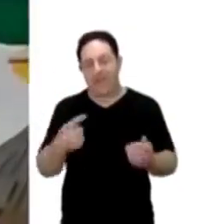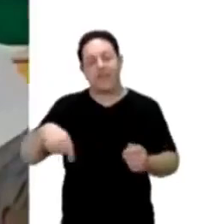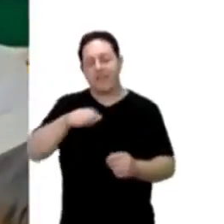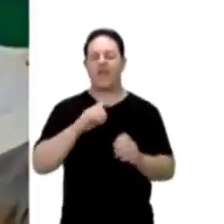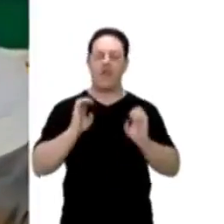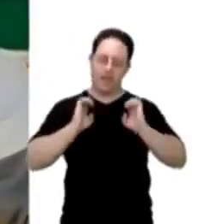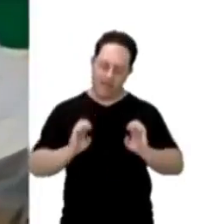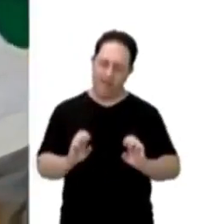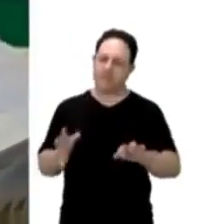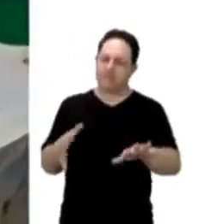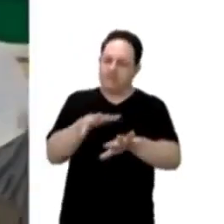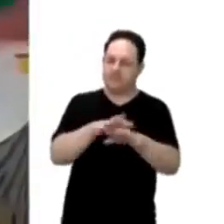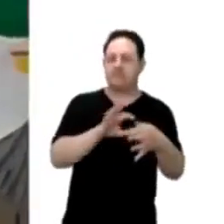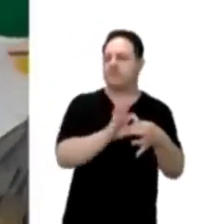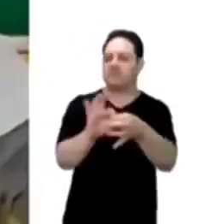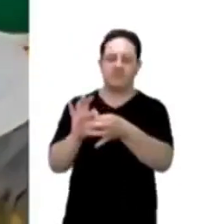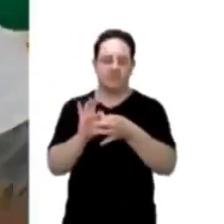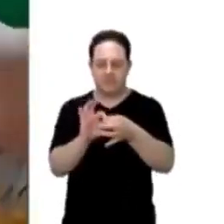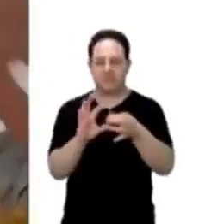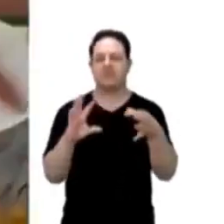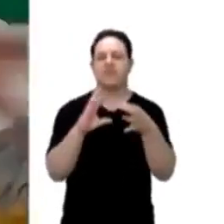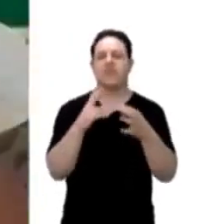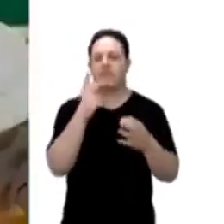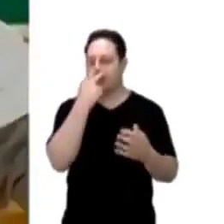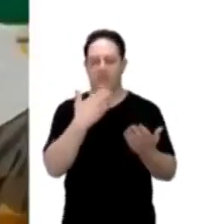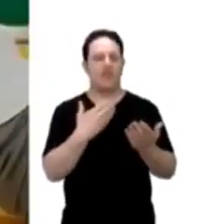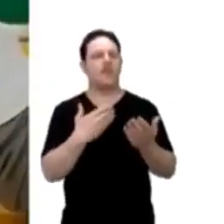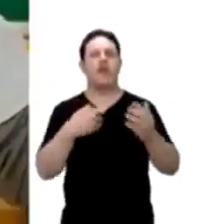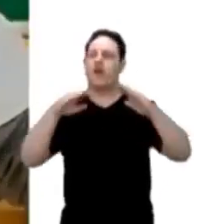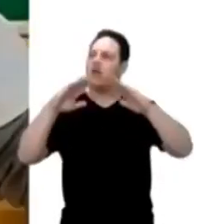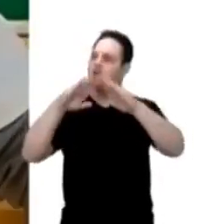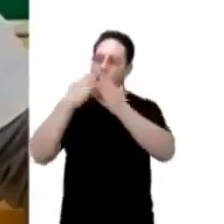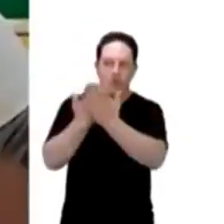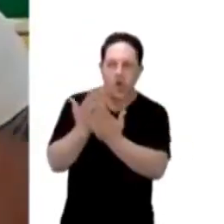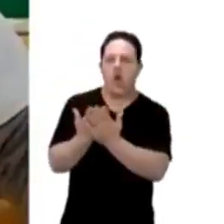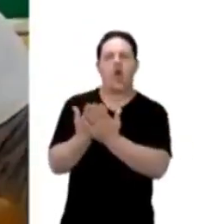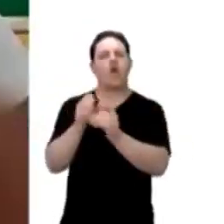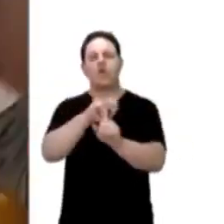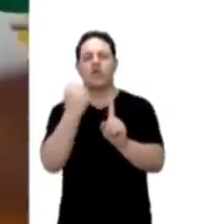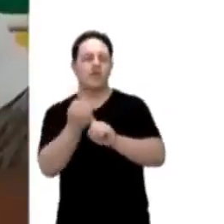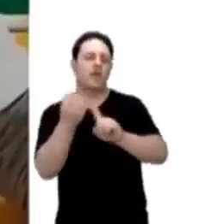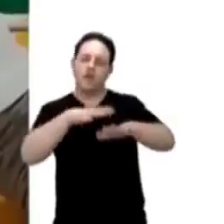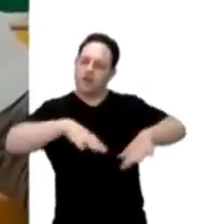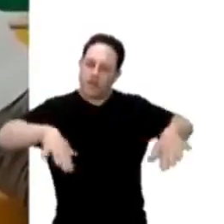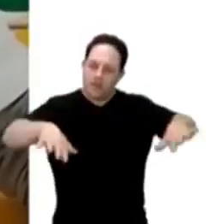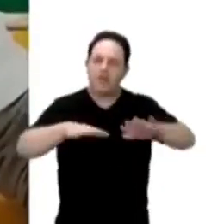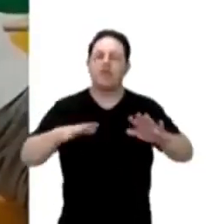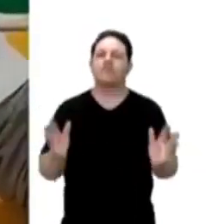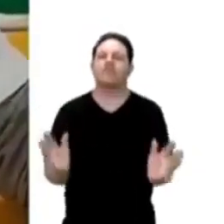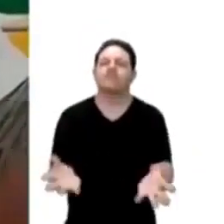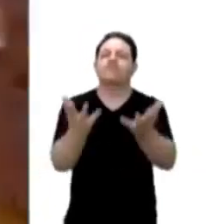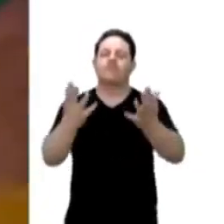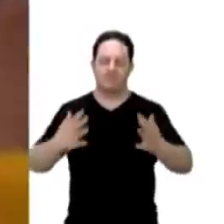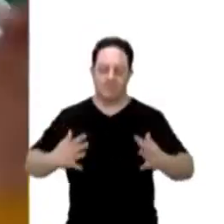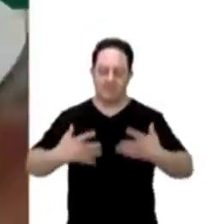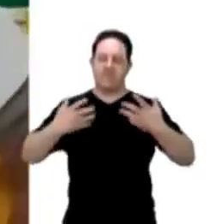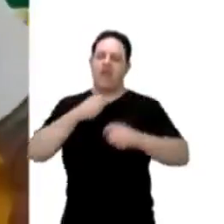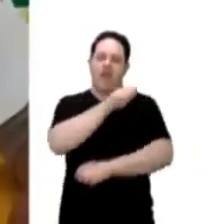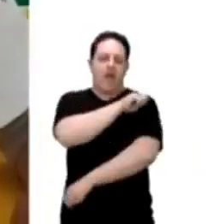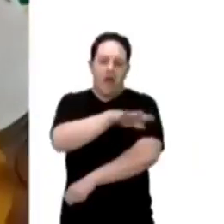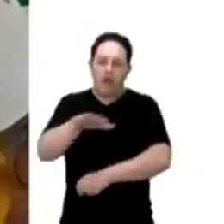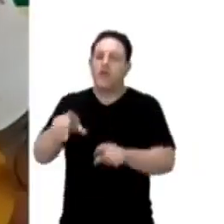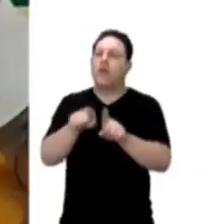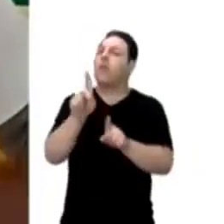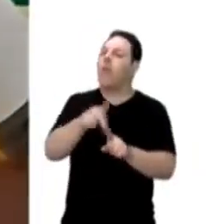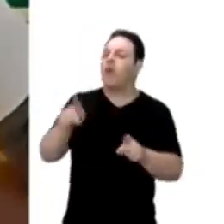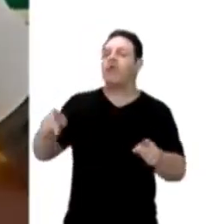vê a integração entre o parque urbano, a escola, a sociedade, a motivação dos alunos, a motivação